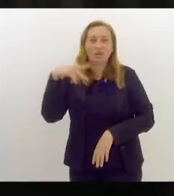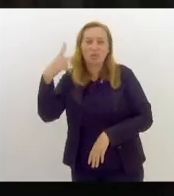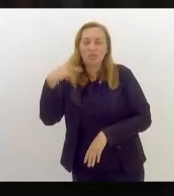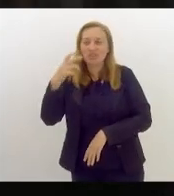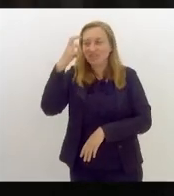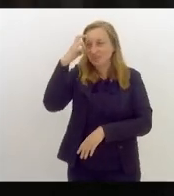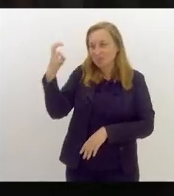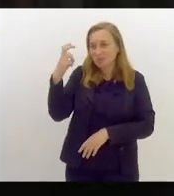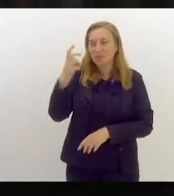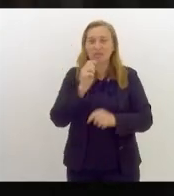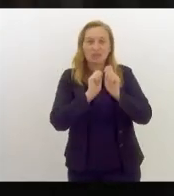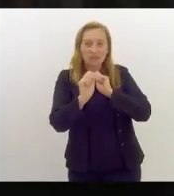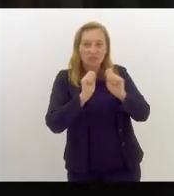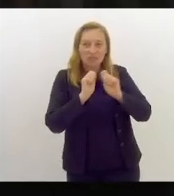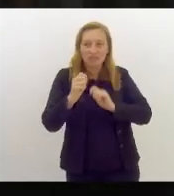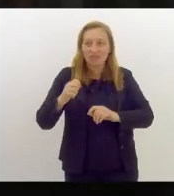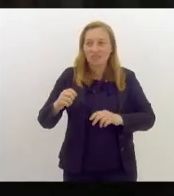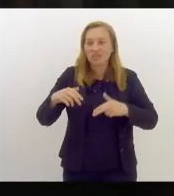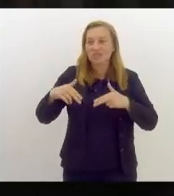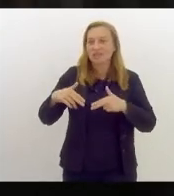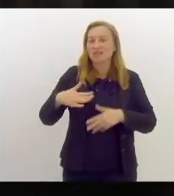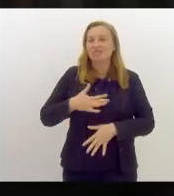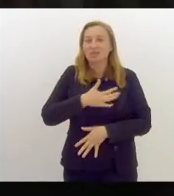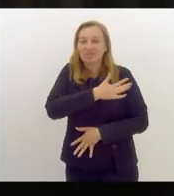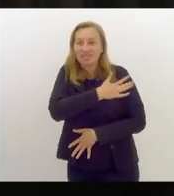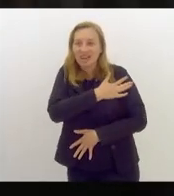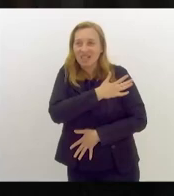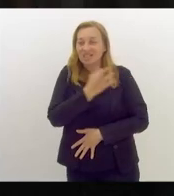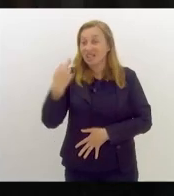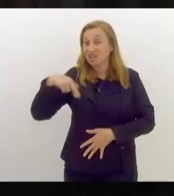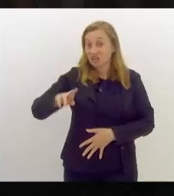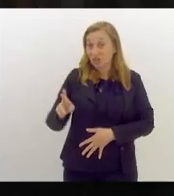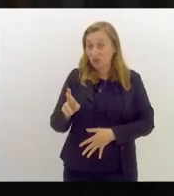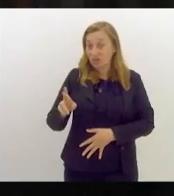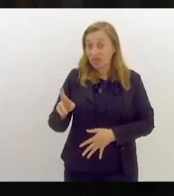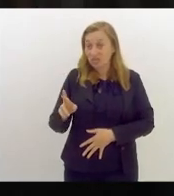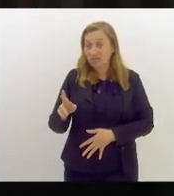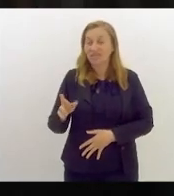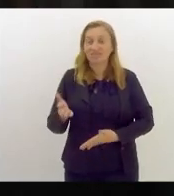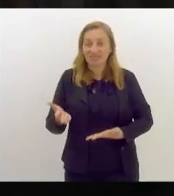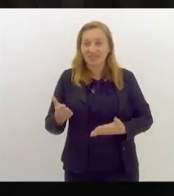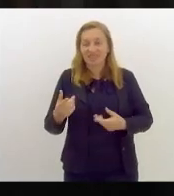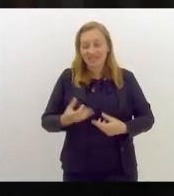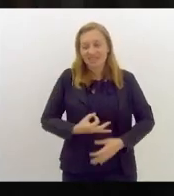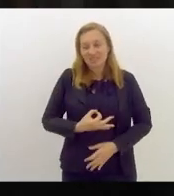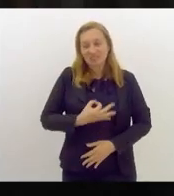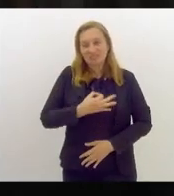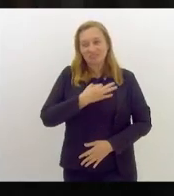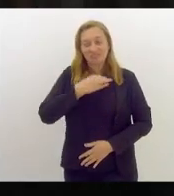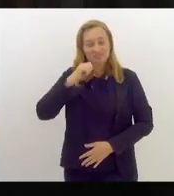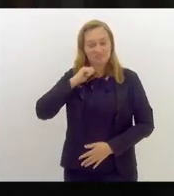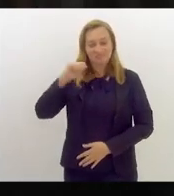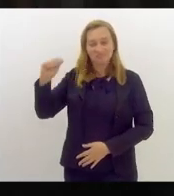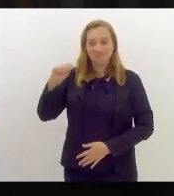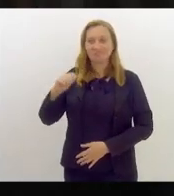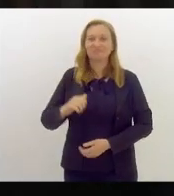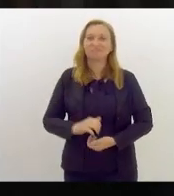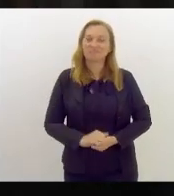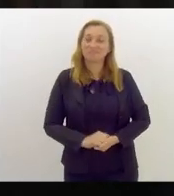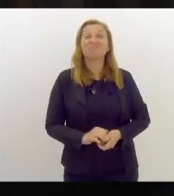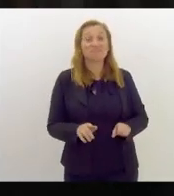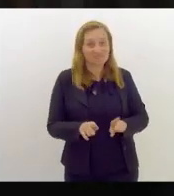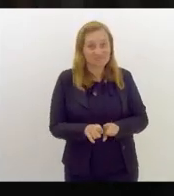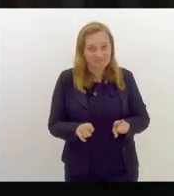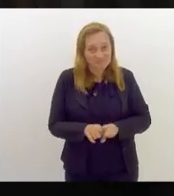do jornalismo militares civis religiosos não é com essa medalha Tiradentes e também